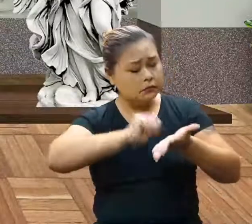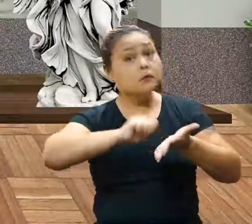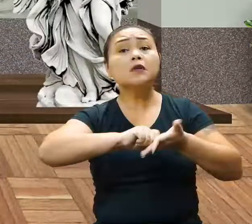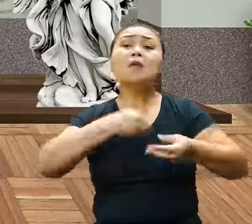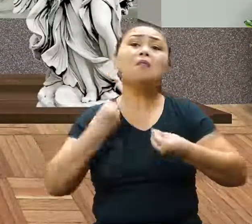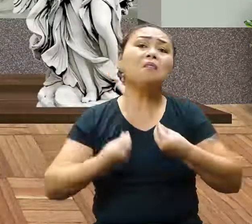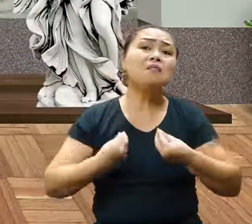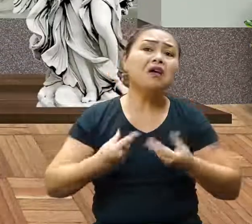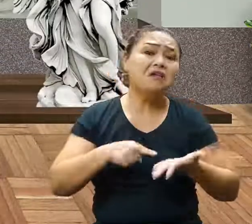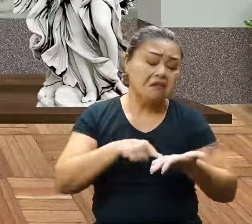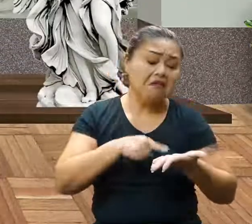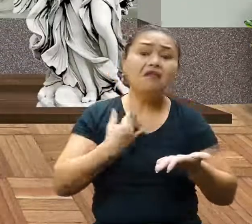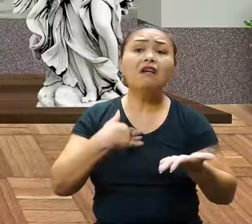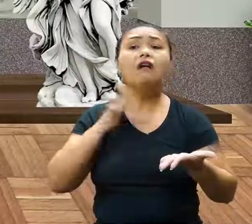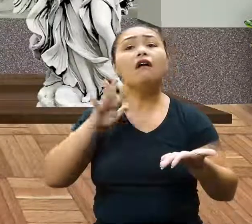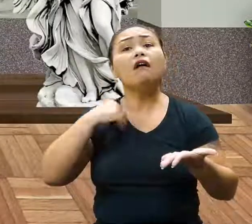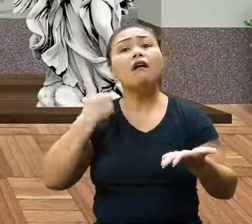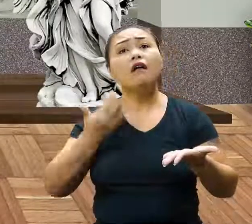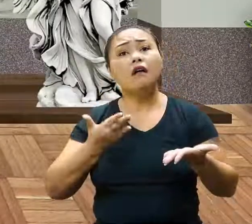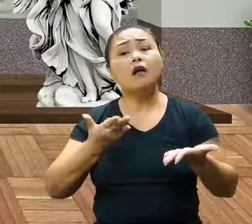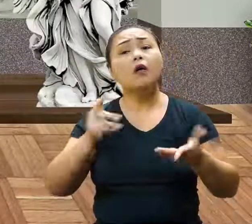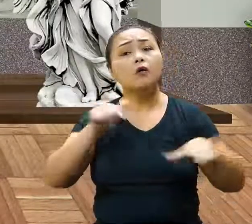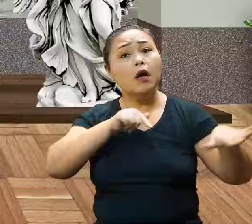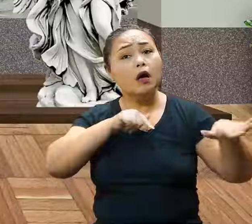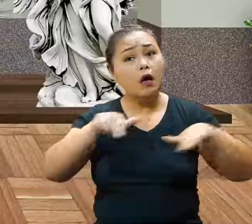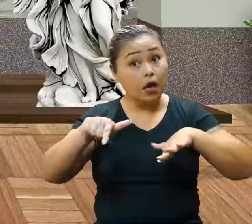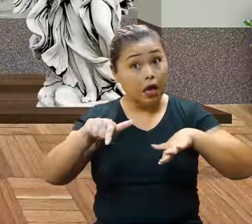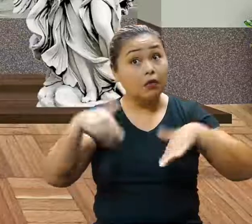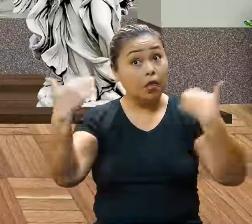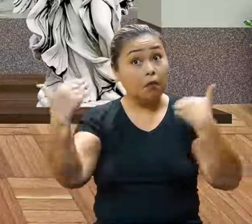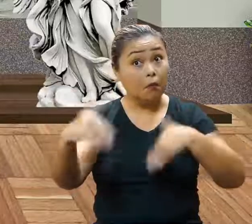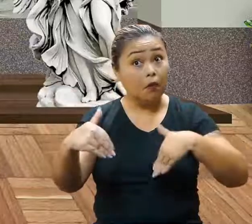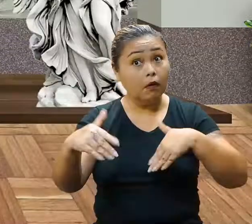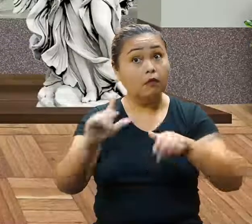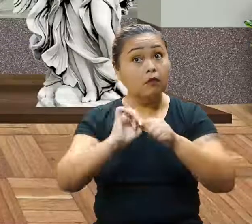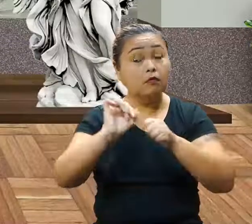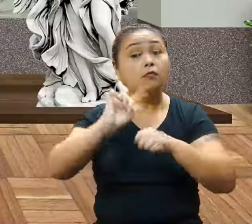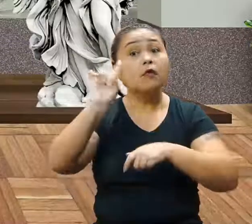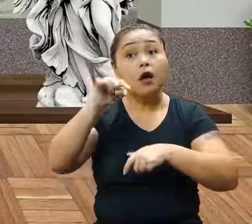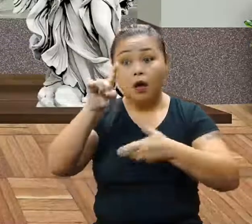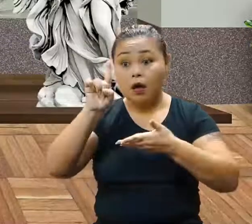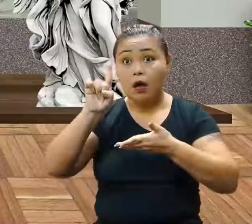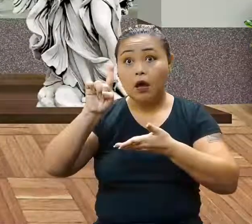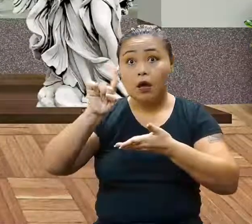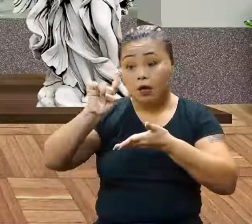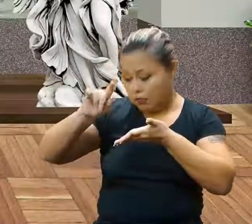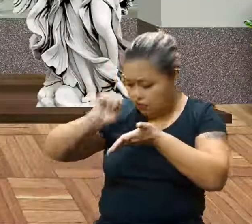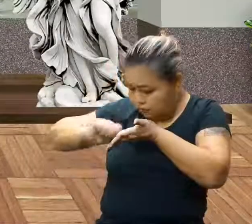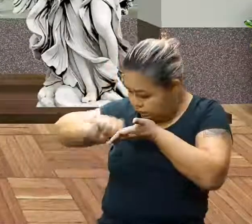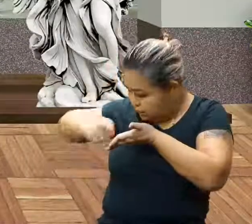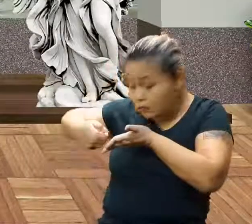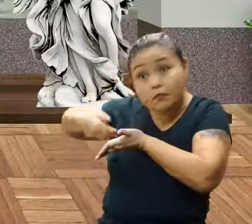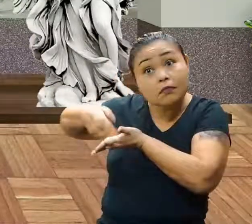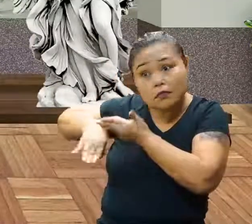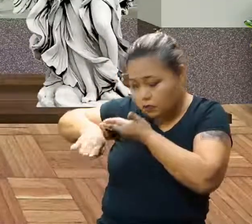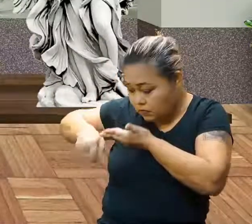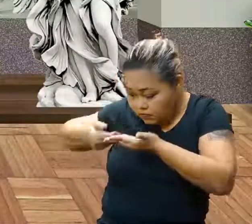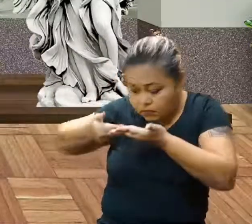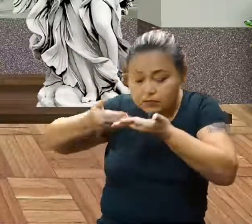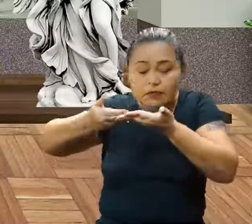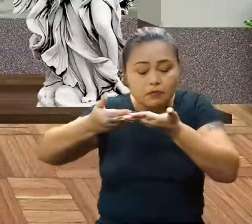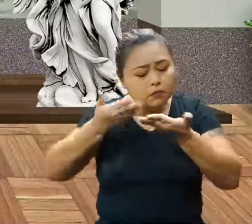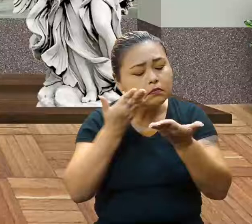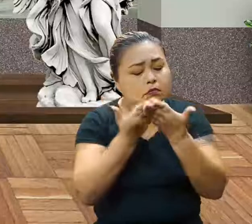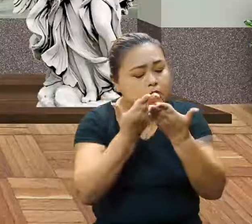professor? Para quando chegar a semana da avaliação, aí você vai pegar as suas anotações e vai fazer um estudo.